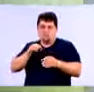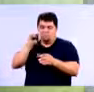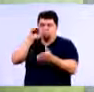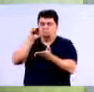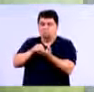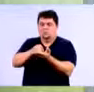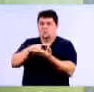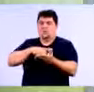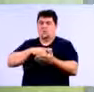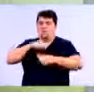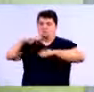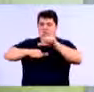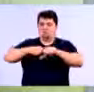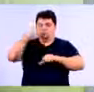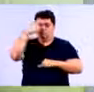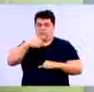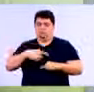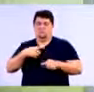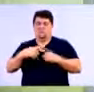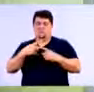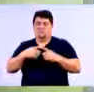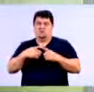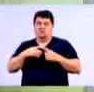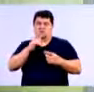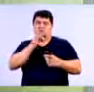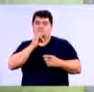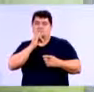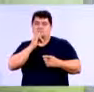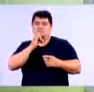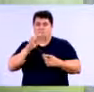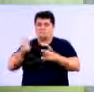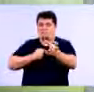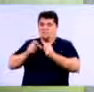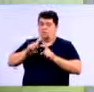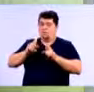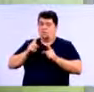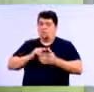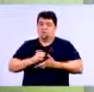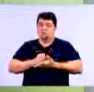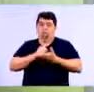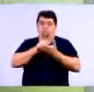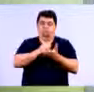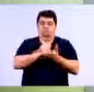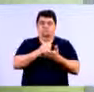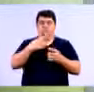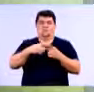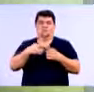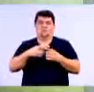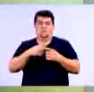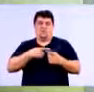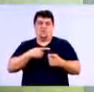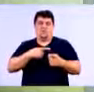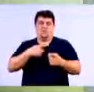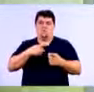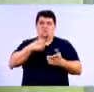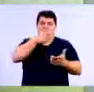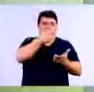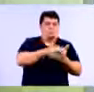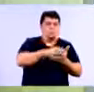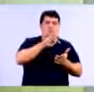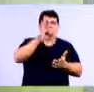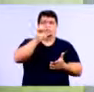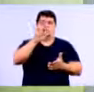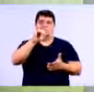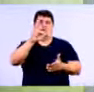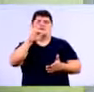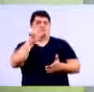meu perfil. Eu deixei de ser tomador e passei agora a ser investidor. Então, o fato de você investir agora significa que você não paga mais tarifa na